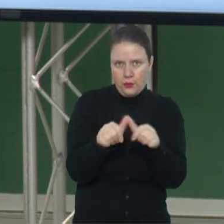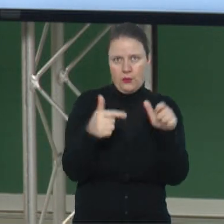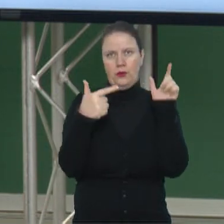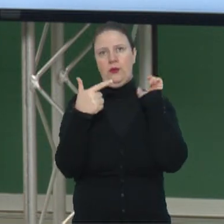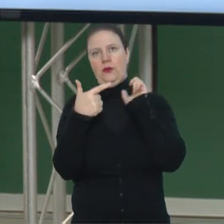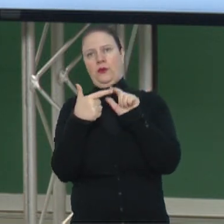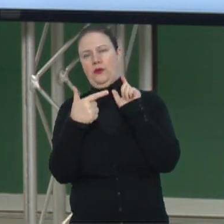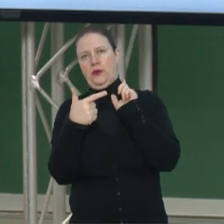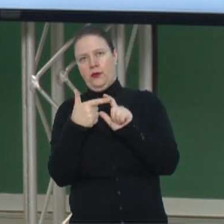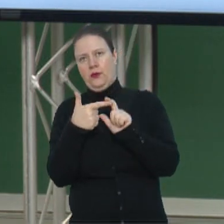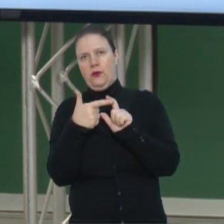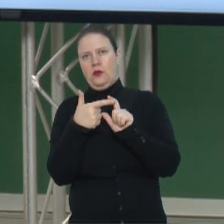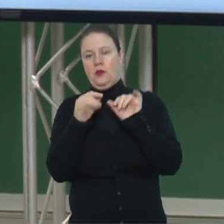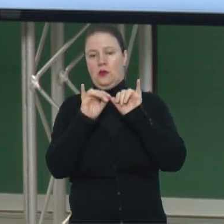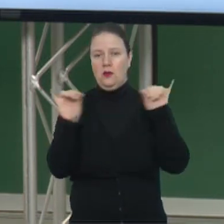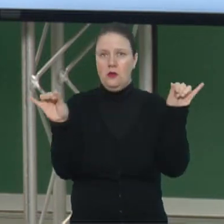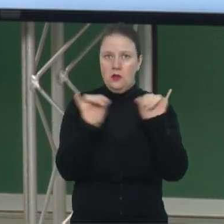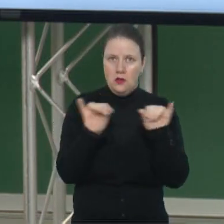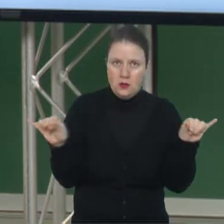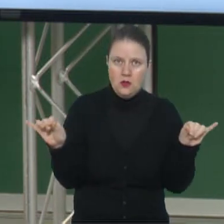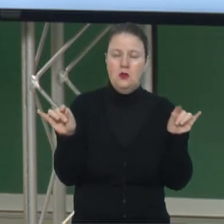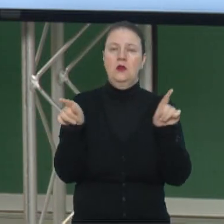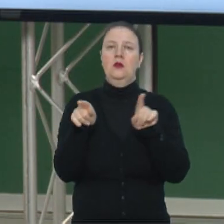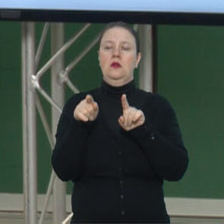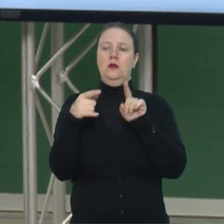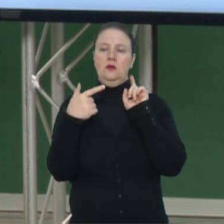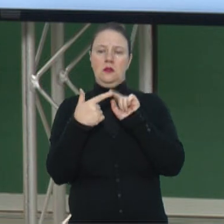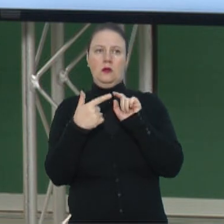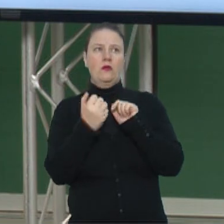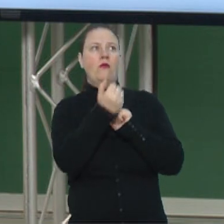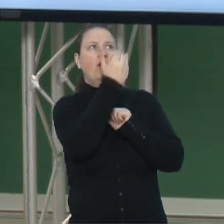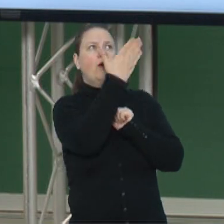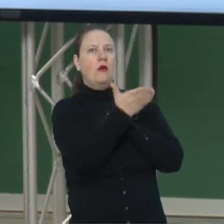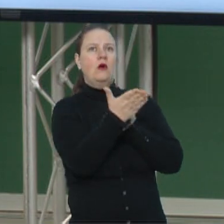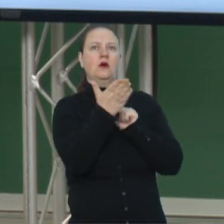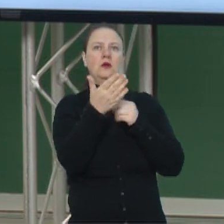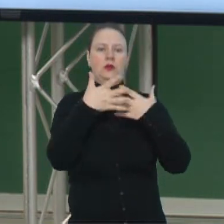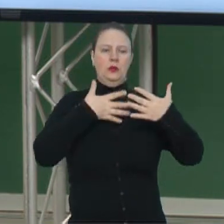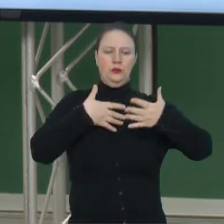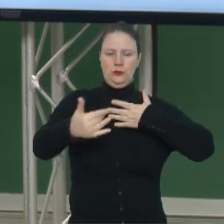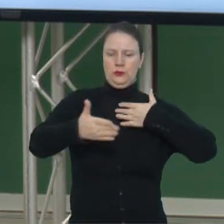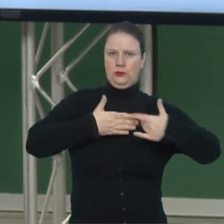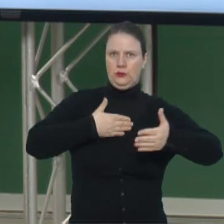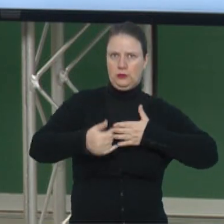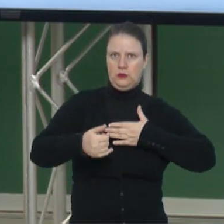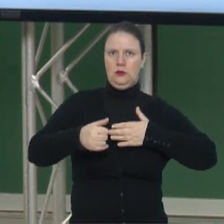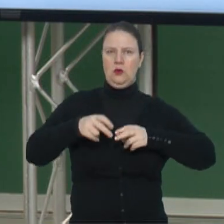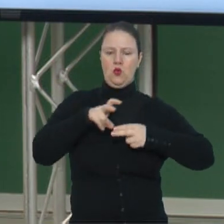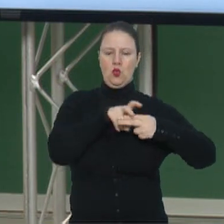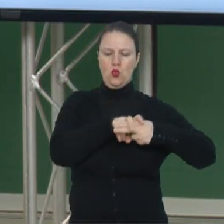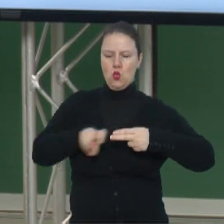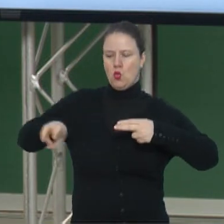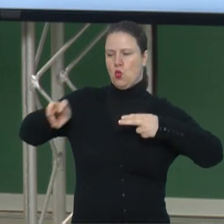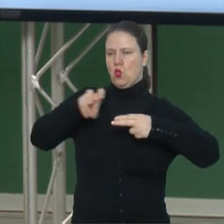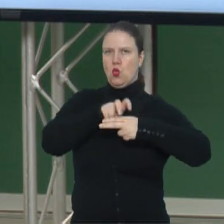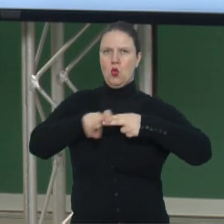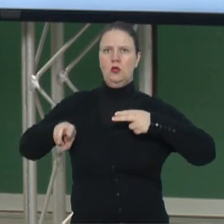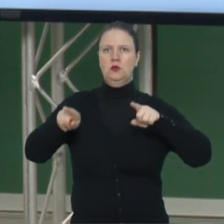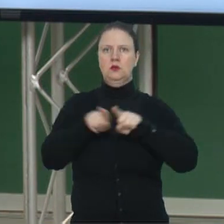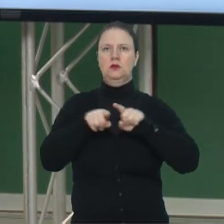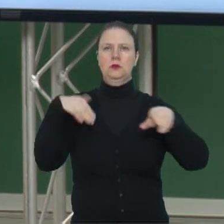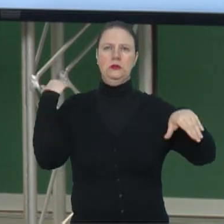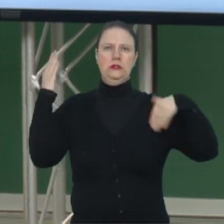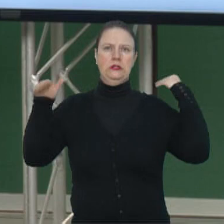vê anúncios publicitários dentro do ônibus, fora do ônibus, no terminal, nos metrôs, nos